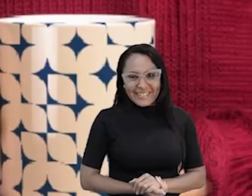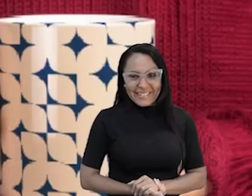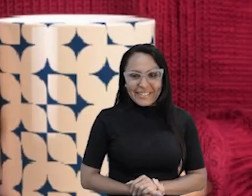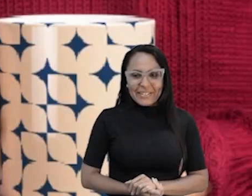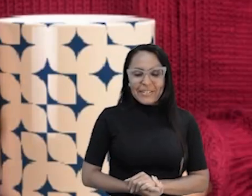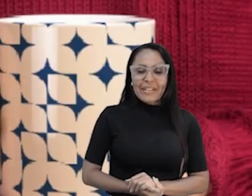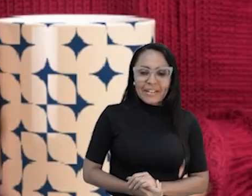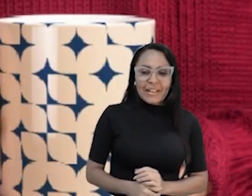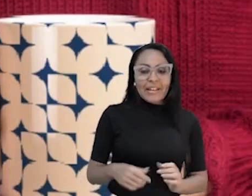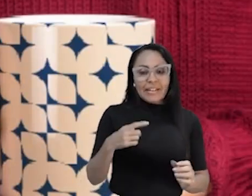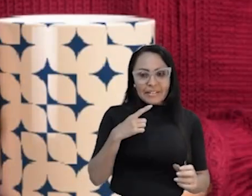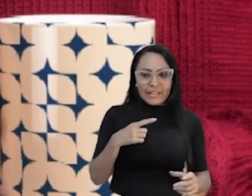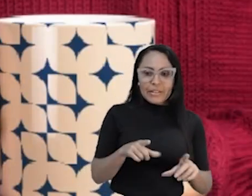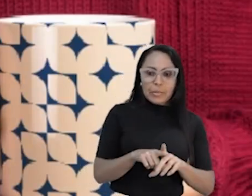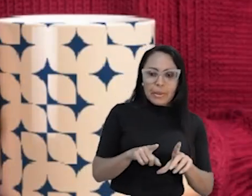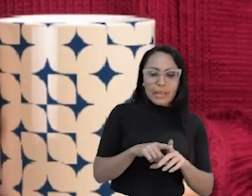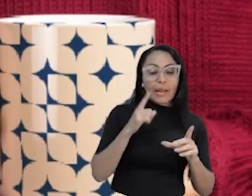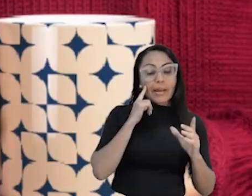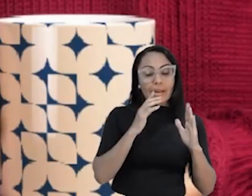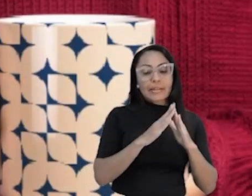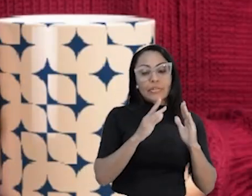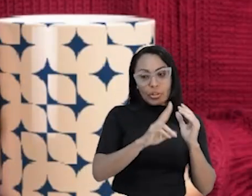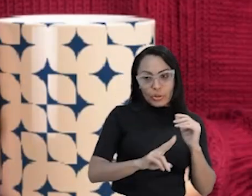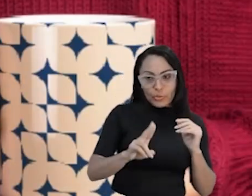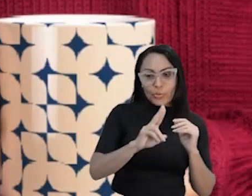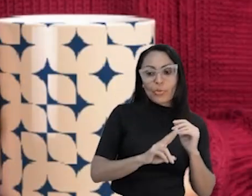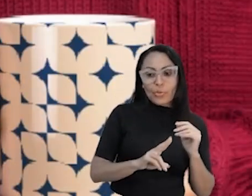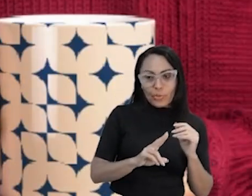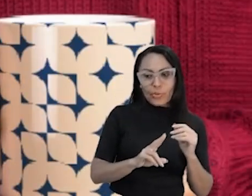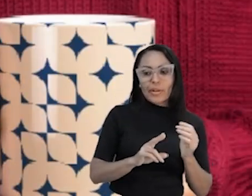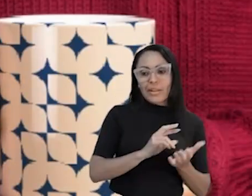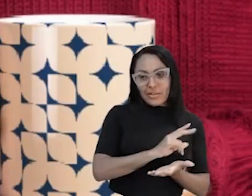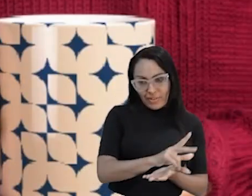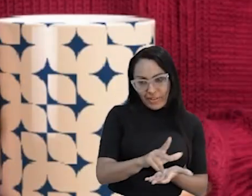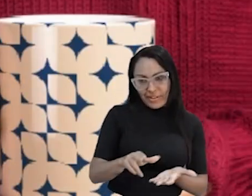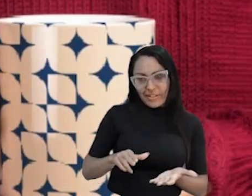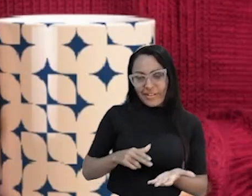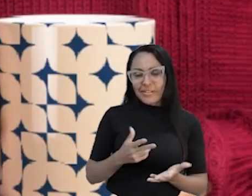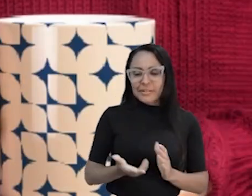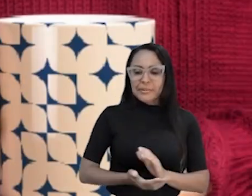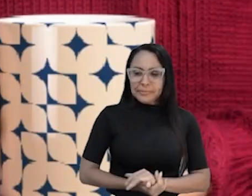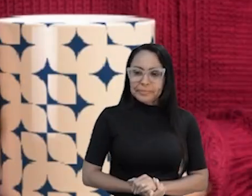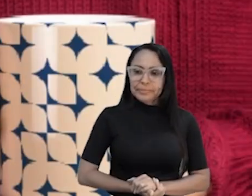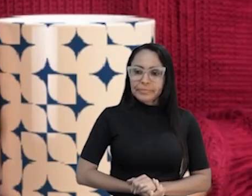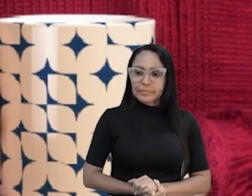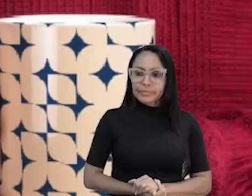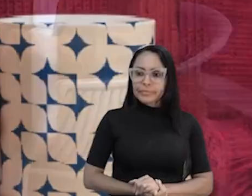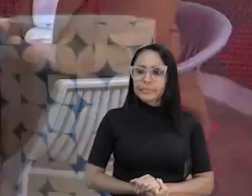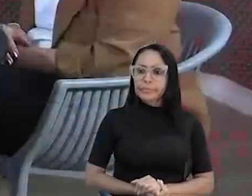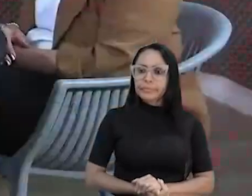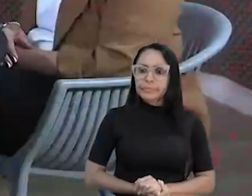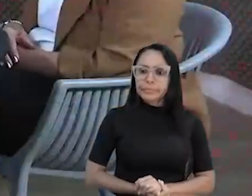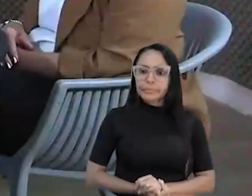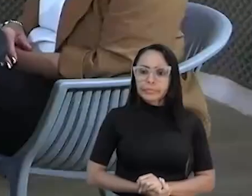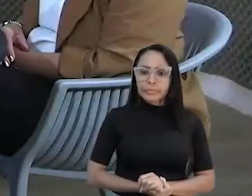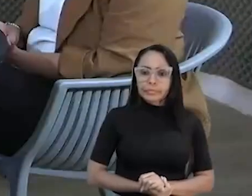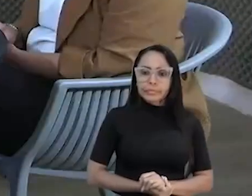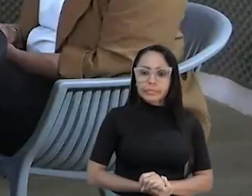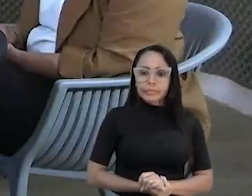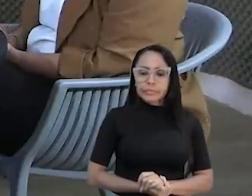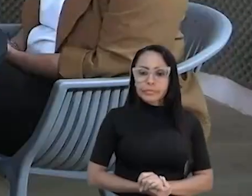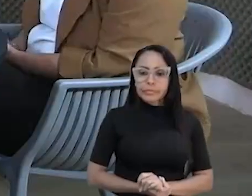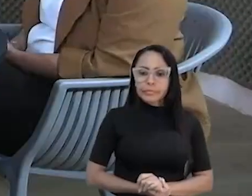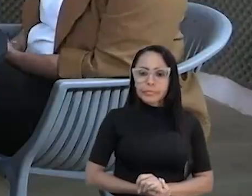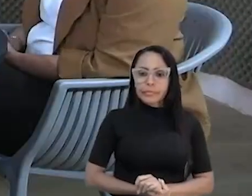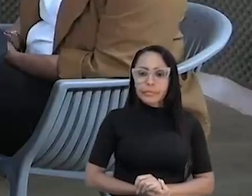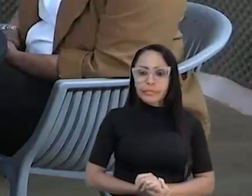Lá tem muita caneca, lá em casa a gente usa bastante. Mas é interessante isso, né? Essa caneca também tá belíssima, né? Eu quero uma